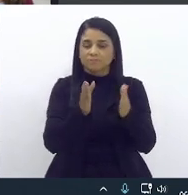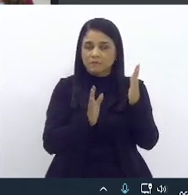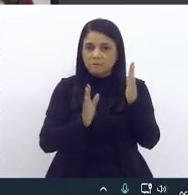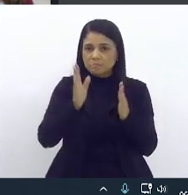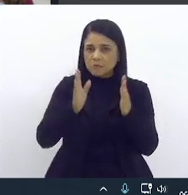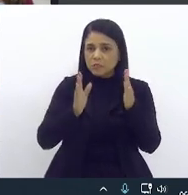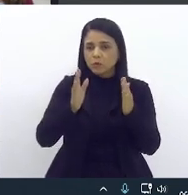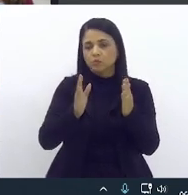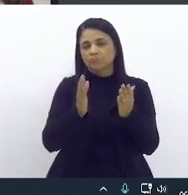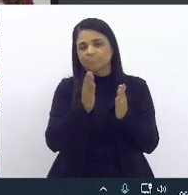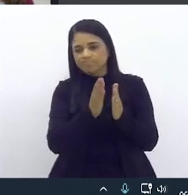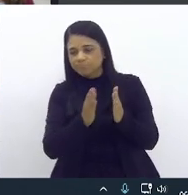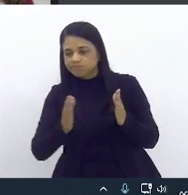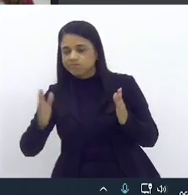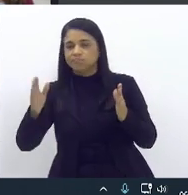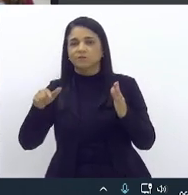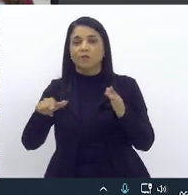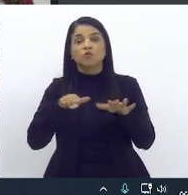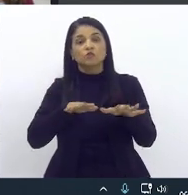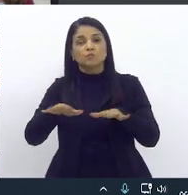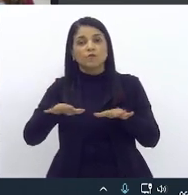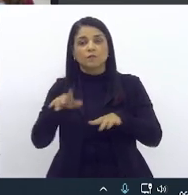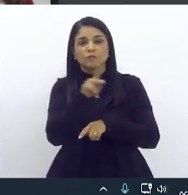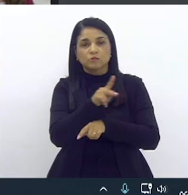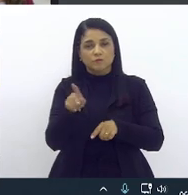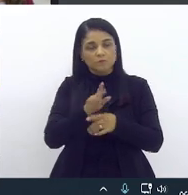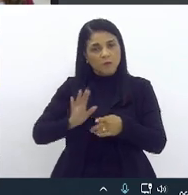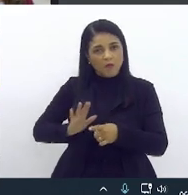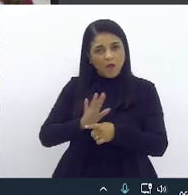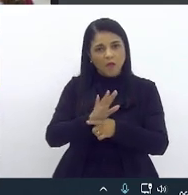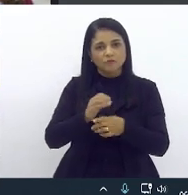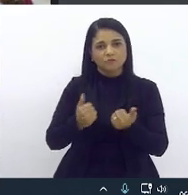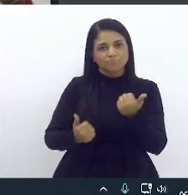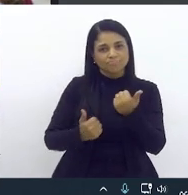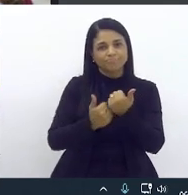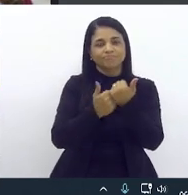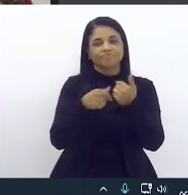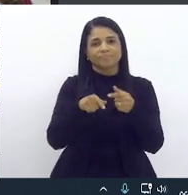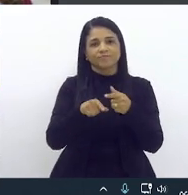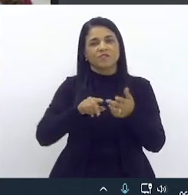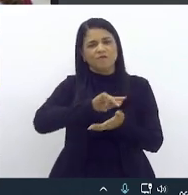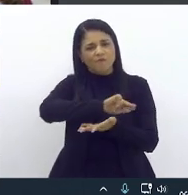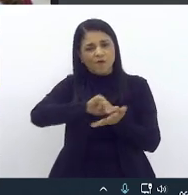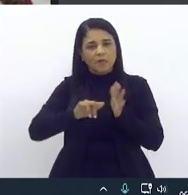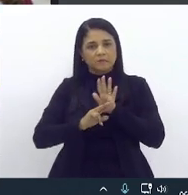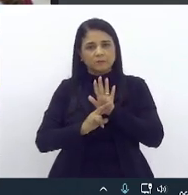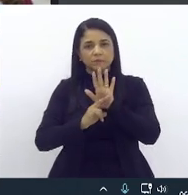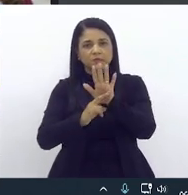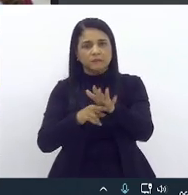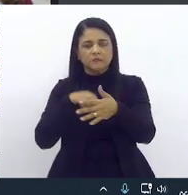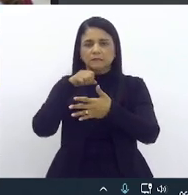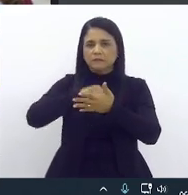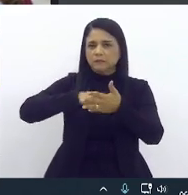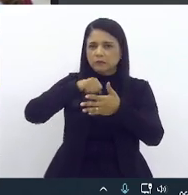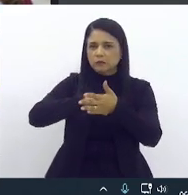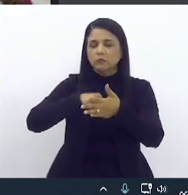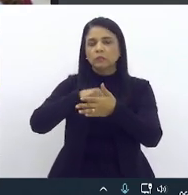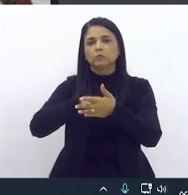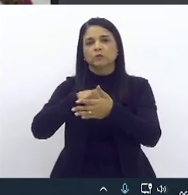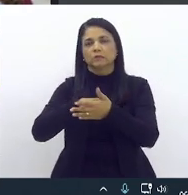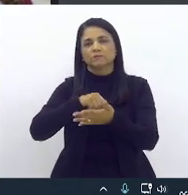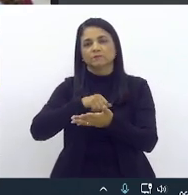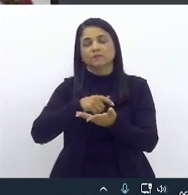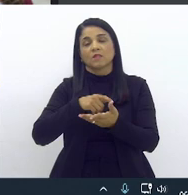E é isso que o movimento Somos Todas Professoras tem contribuído entre as suas várias frentes aí de luta, as várias trincheiras. Nós